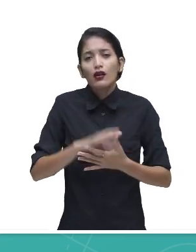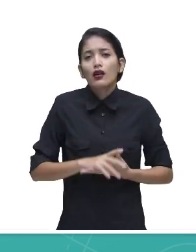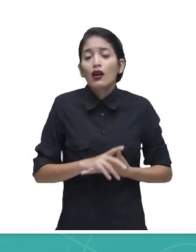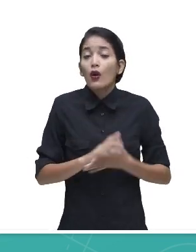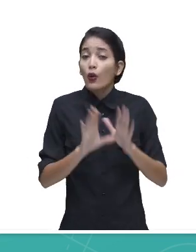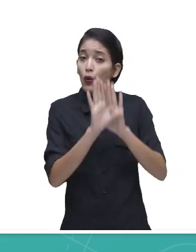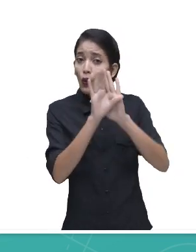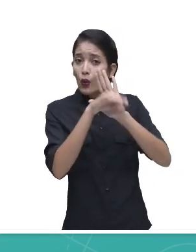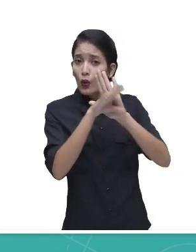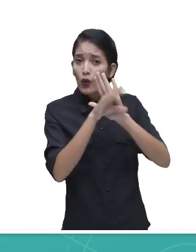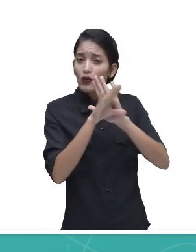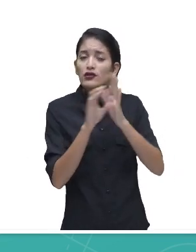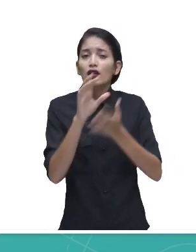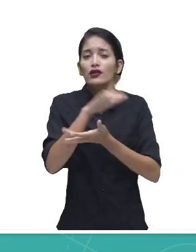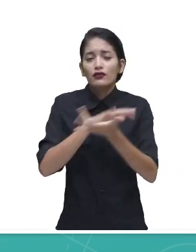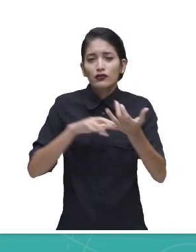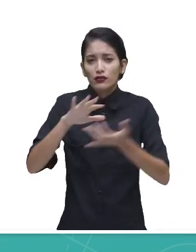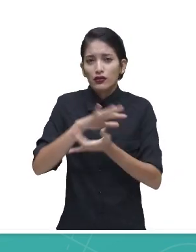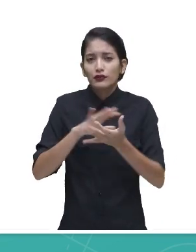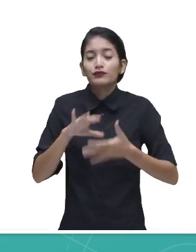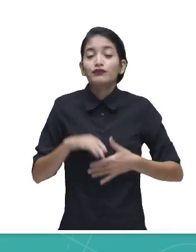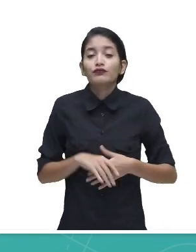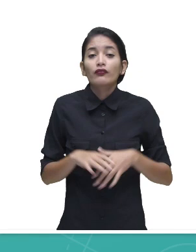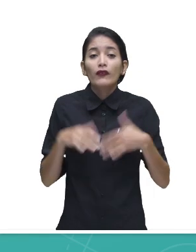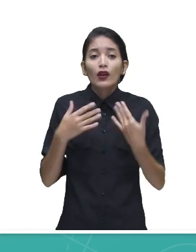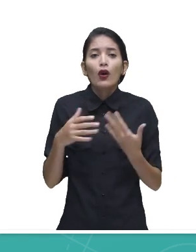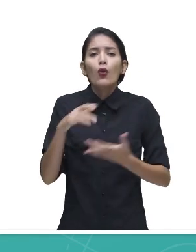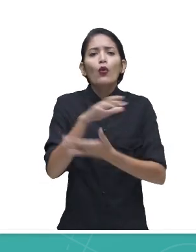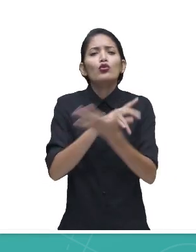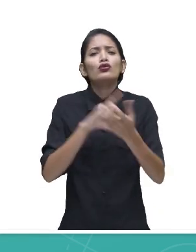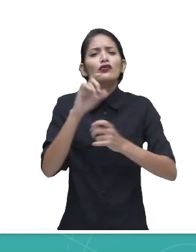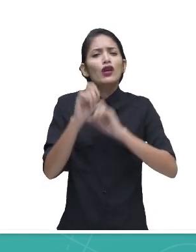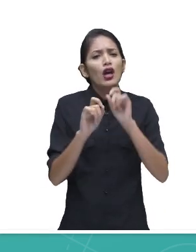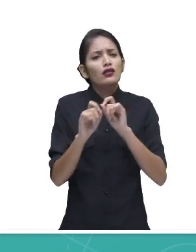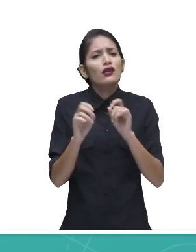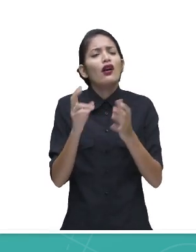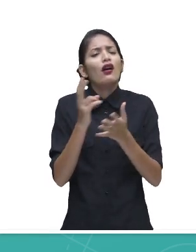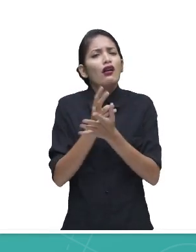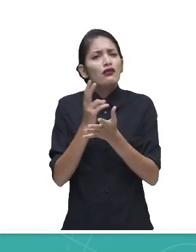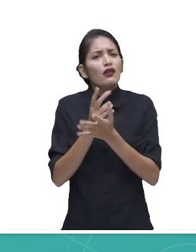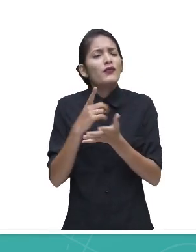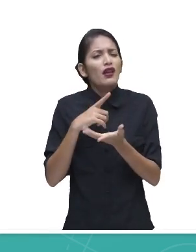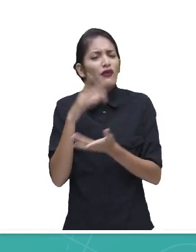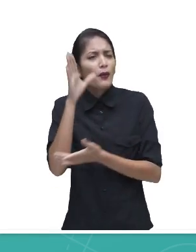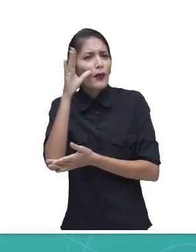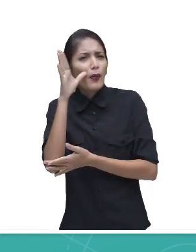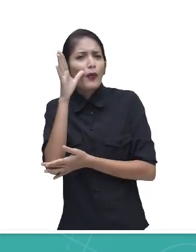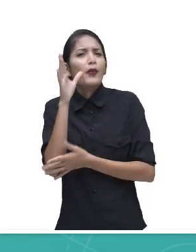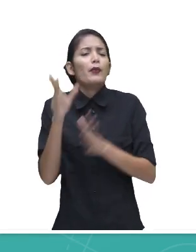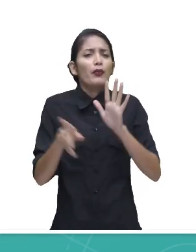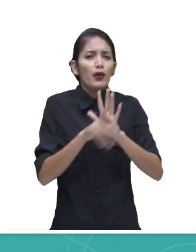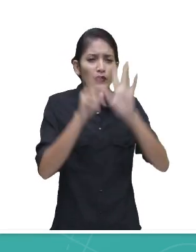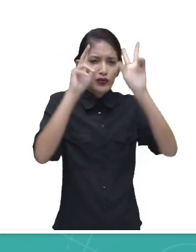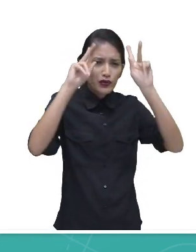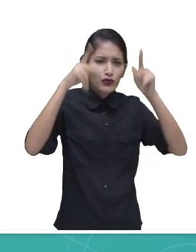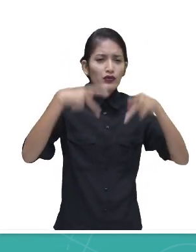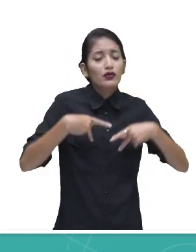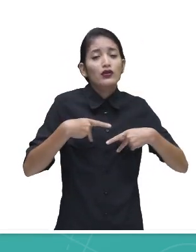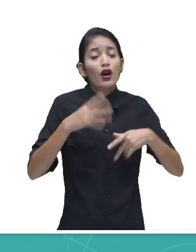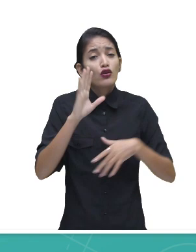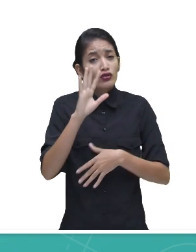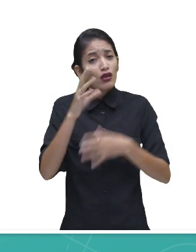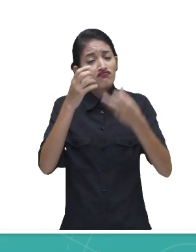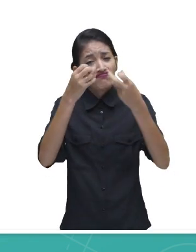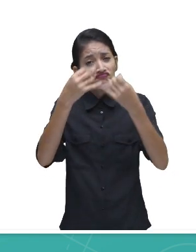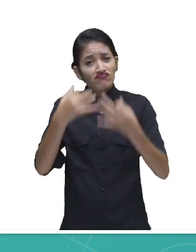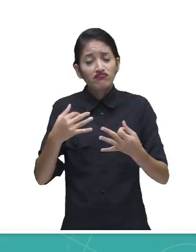de universo, certo? Então, o universo é algo que sempre despertou a curiosidade do ser humano. Como eu falei para